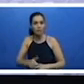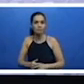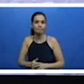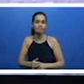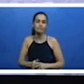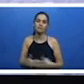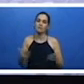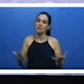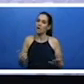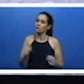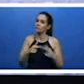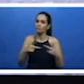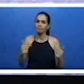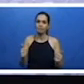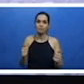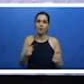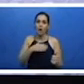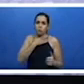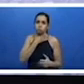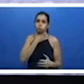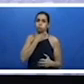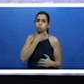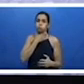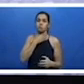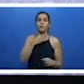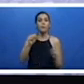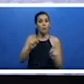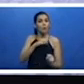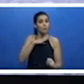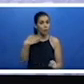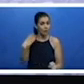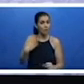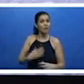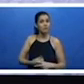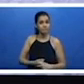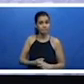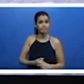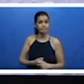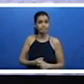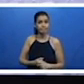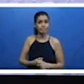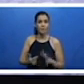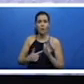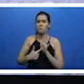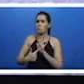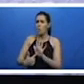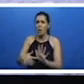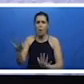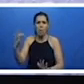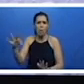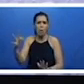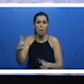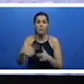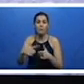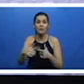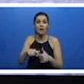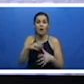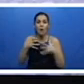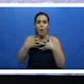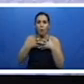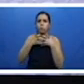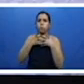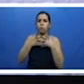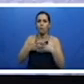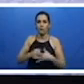Esse ato leva à asfixia do animal, por isso que ele, evidentemente, mostra dor a partir disso. Então,